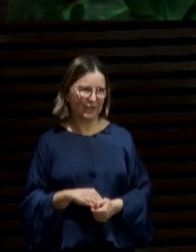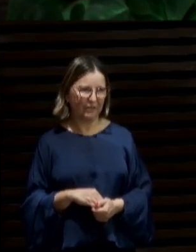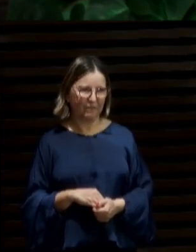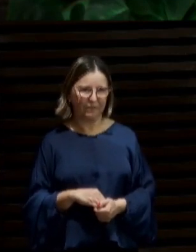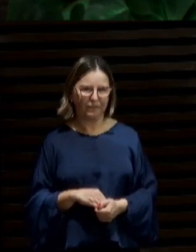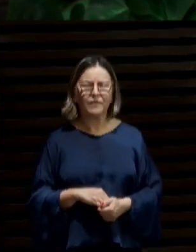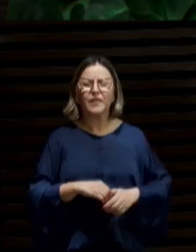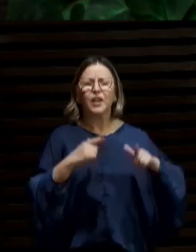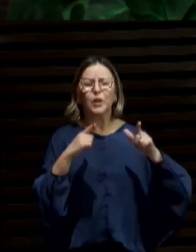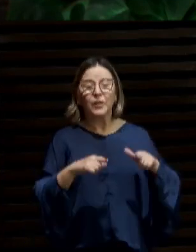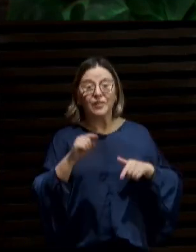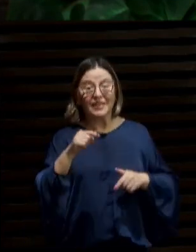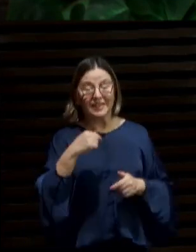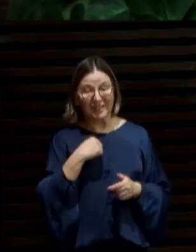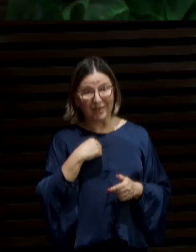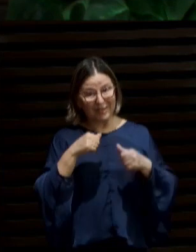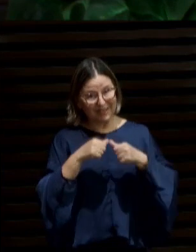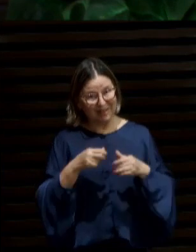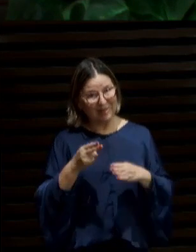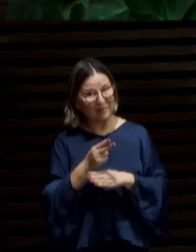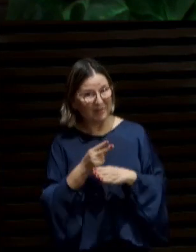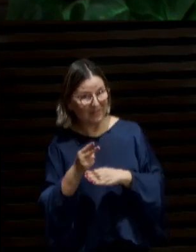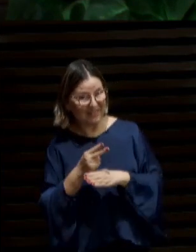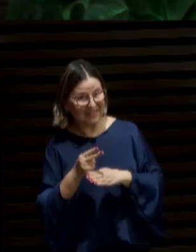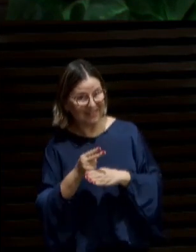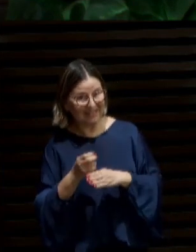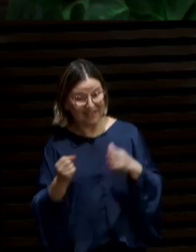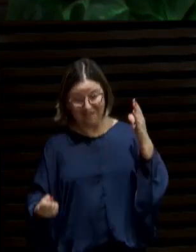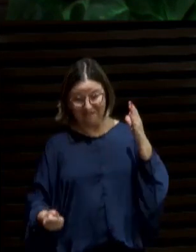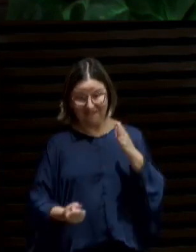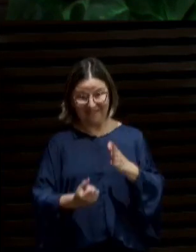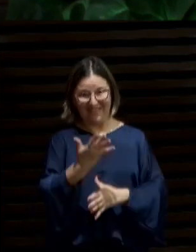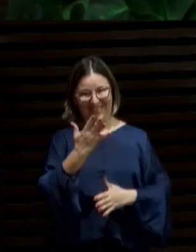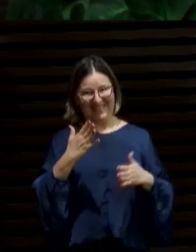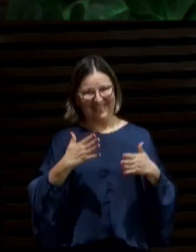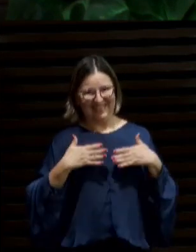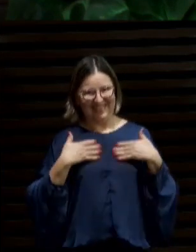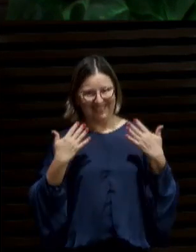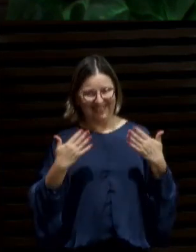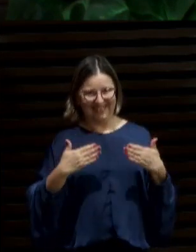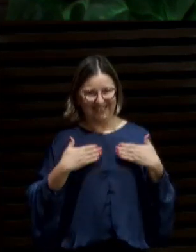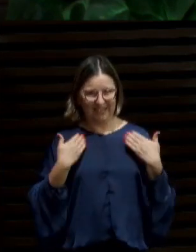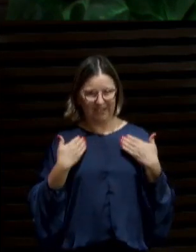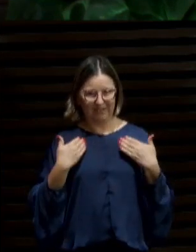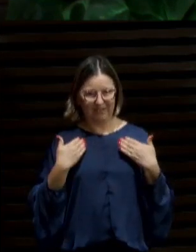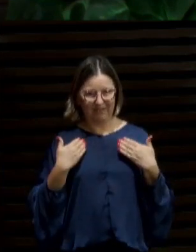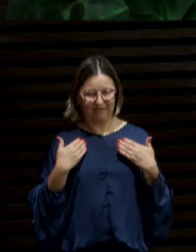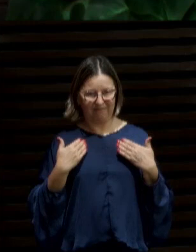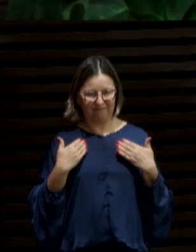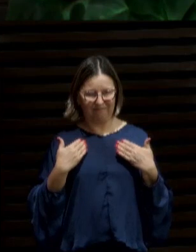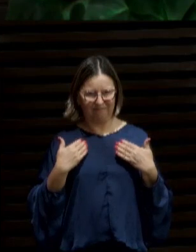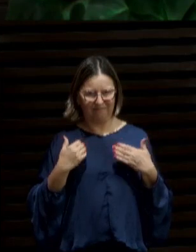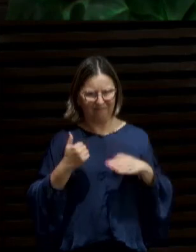Onde você e eu estamos buscando a fonte da alegria? Na realização